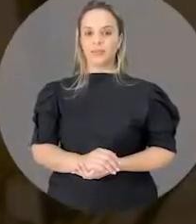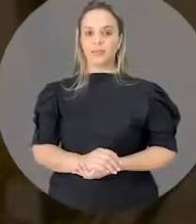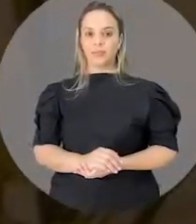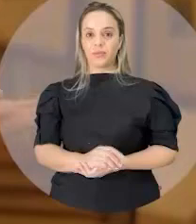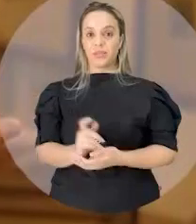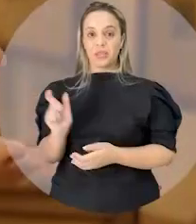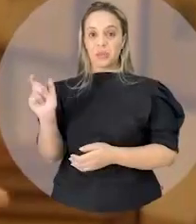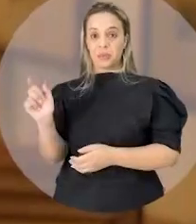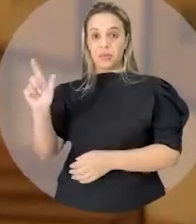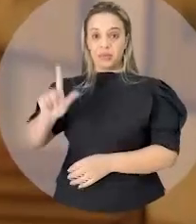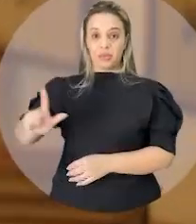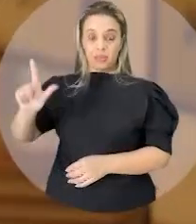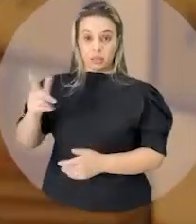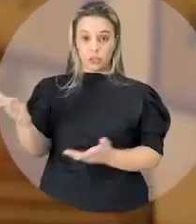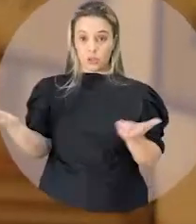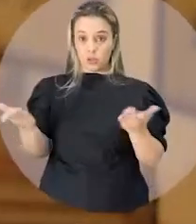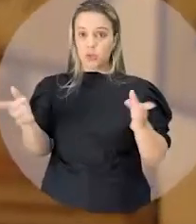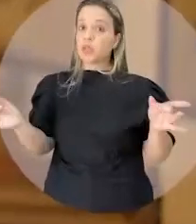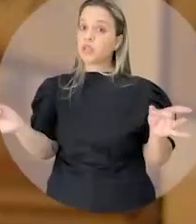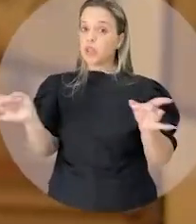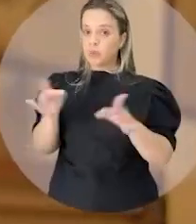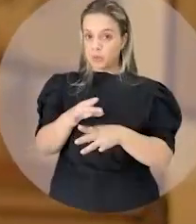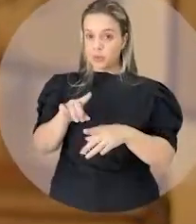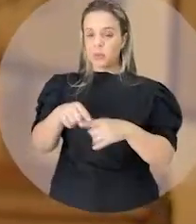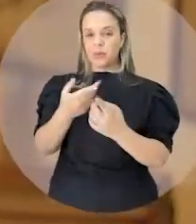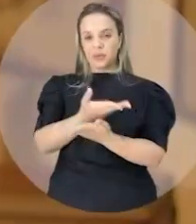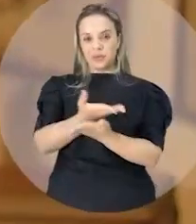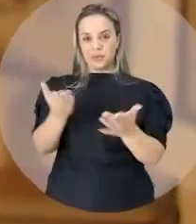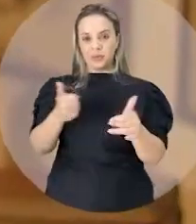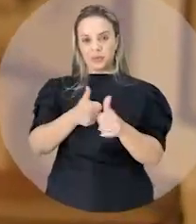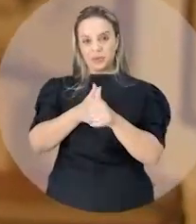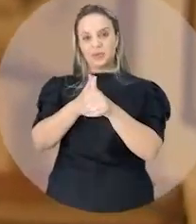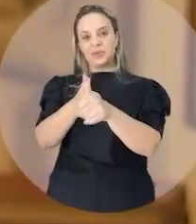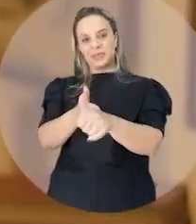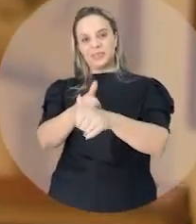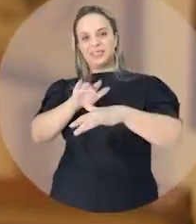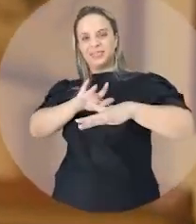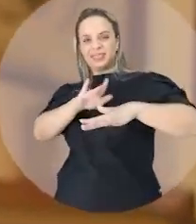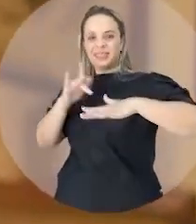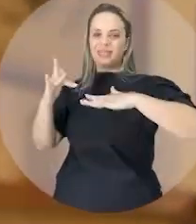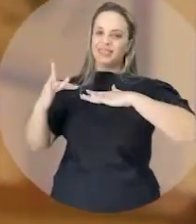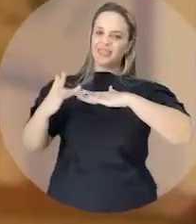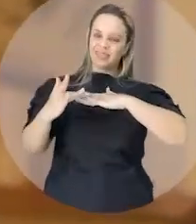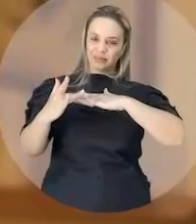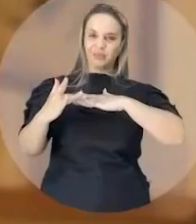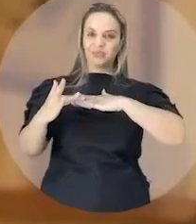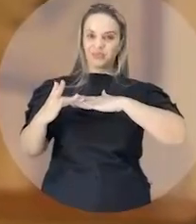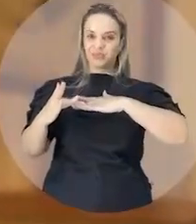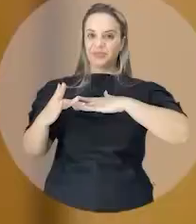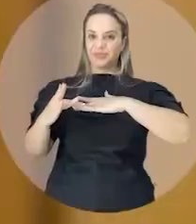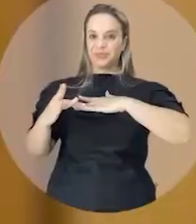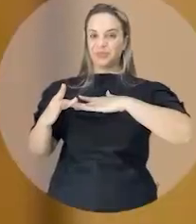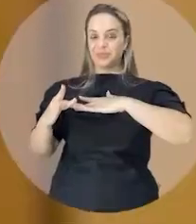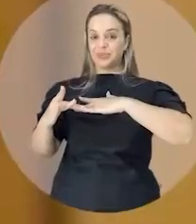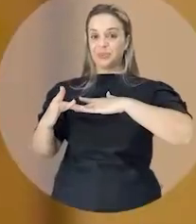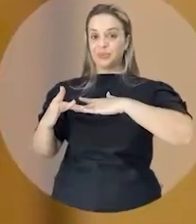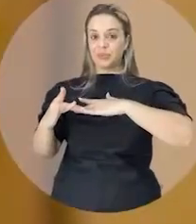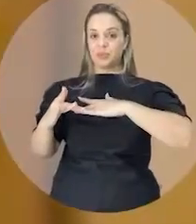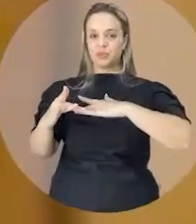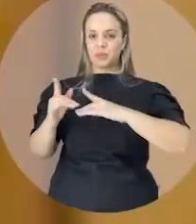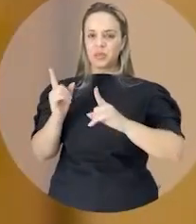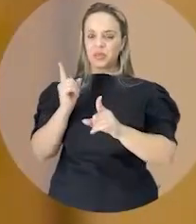E o Palavra Literária de hoje vai ficando por aqui. Mas você pode continuar nos seguindo através das nossas redes sociais.